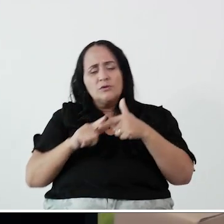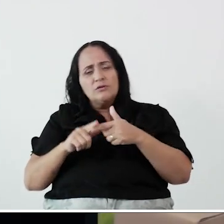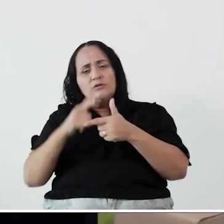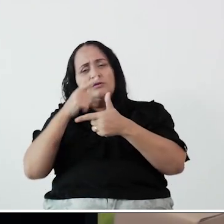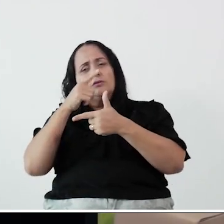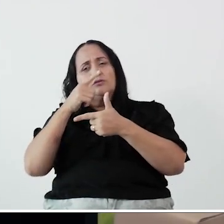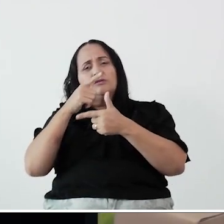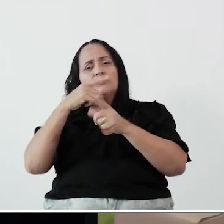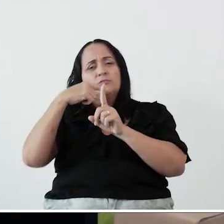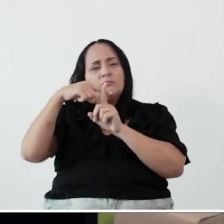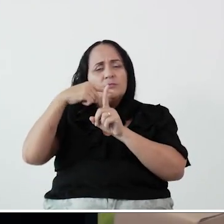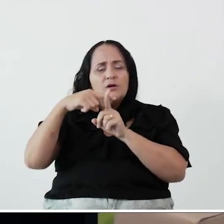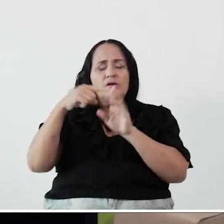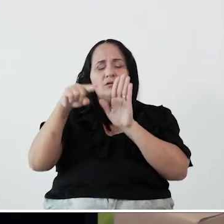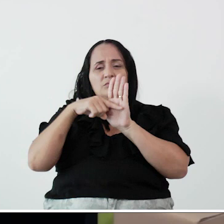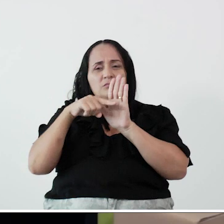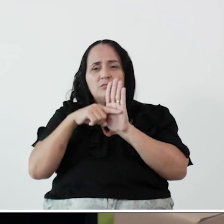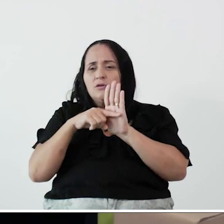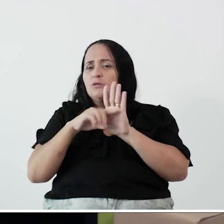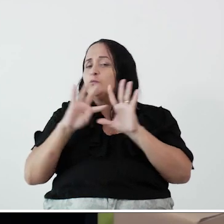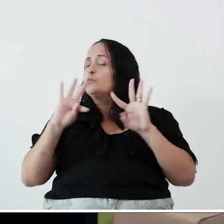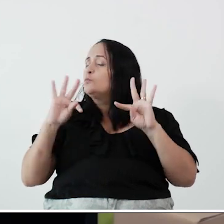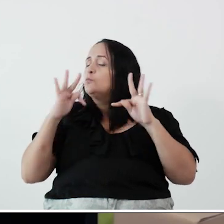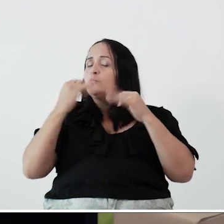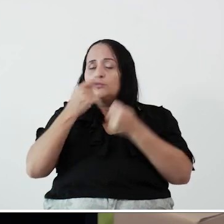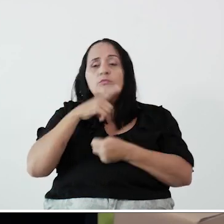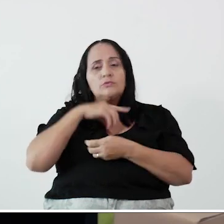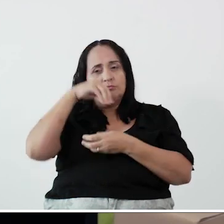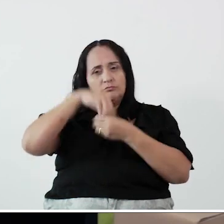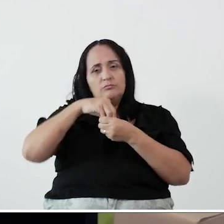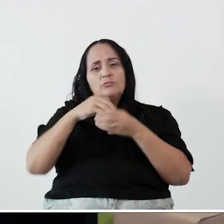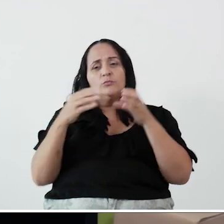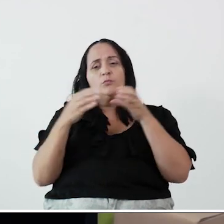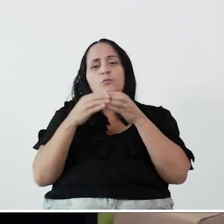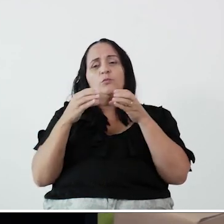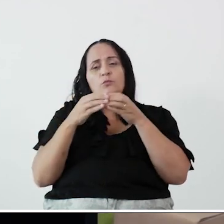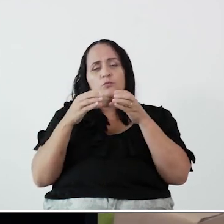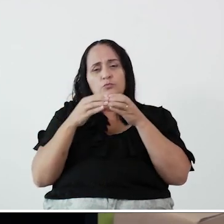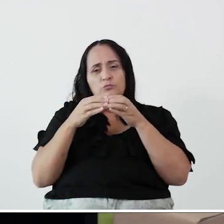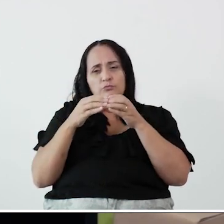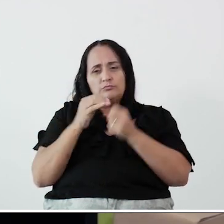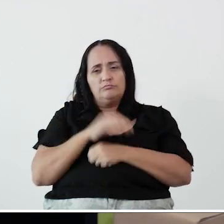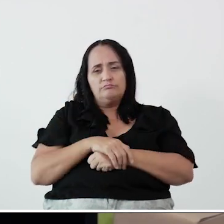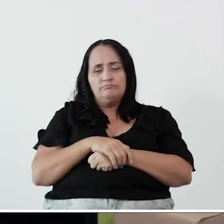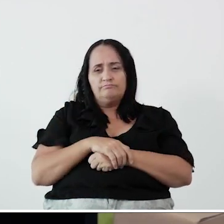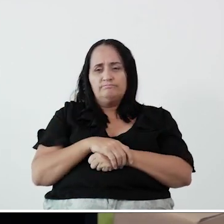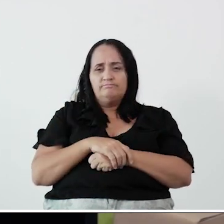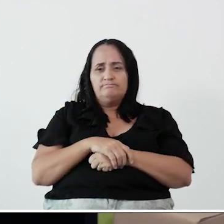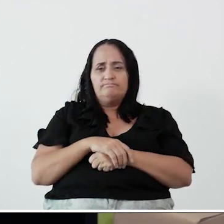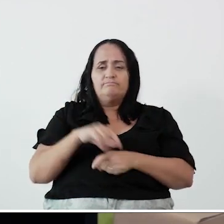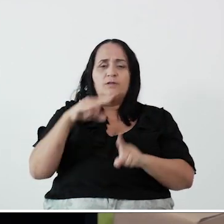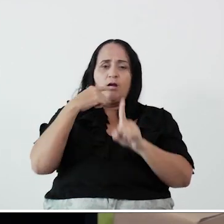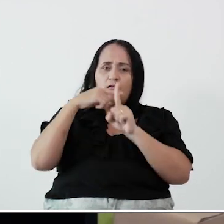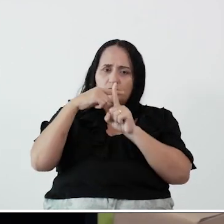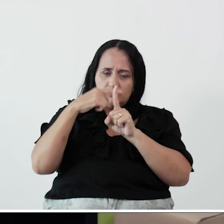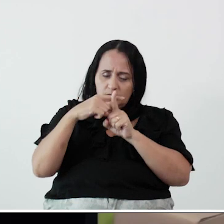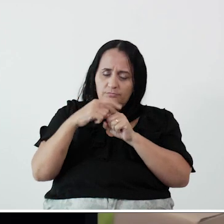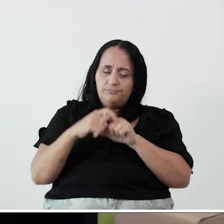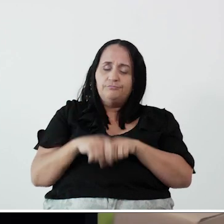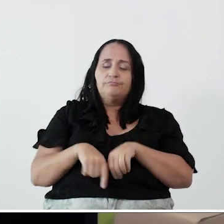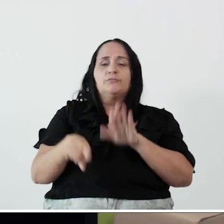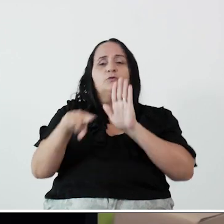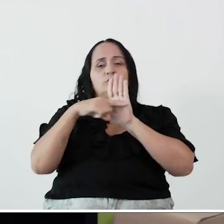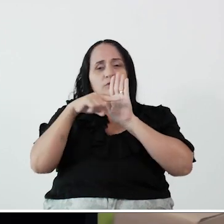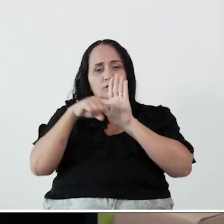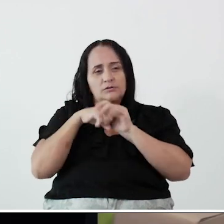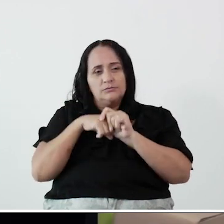serem realizadas nesse conjunto dos números inteiros. A adição, a subtração,